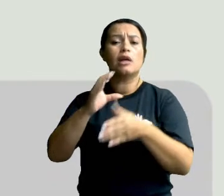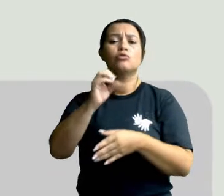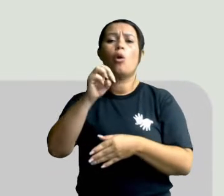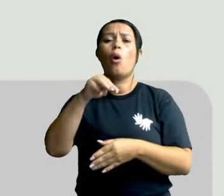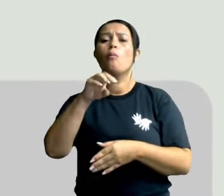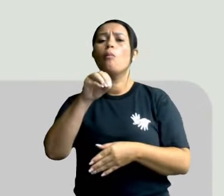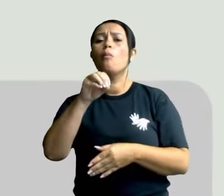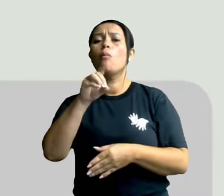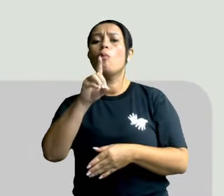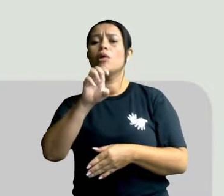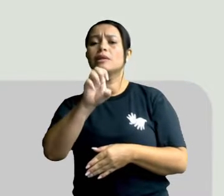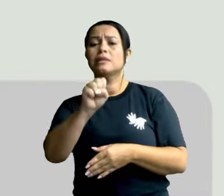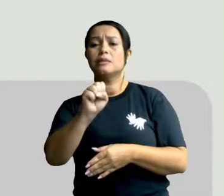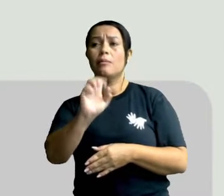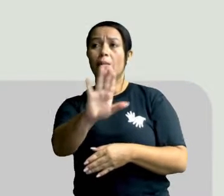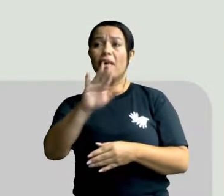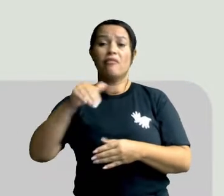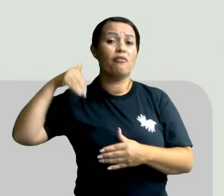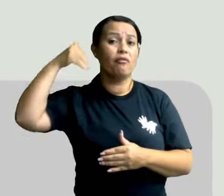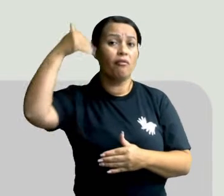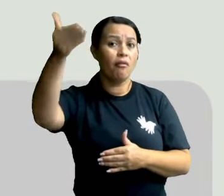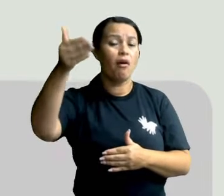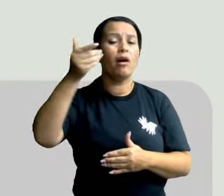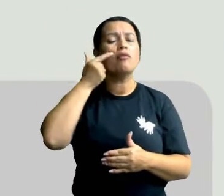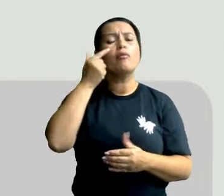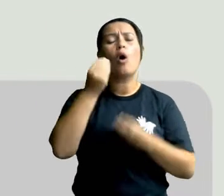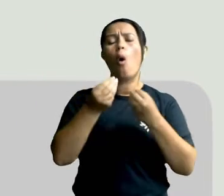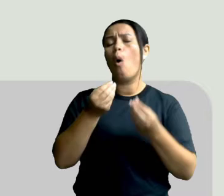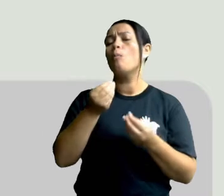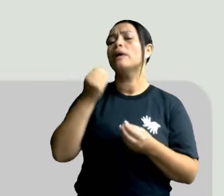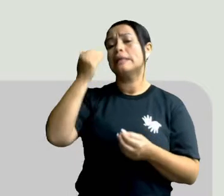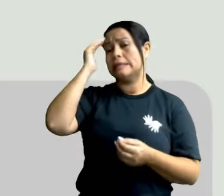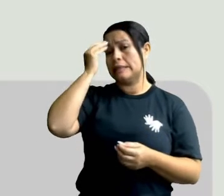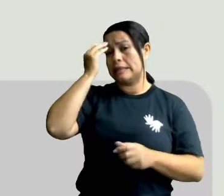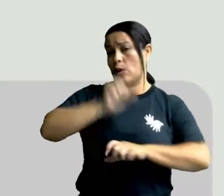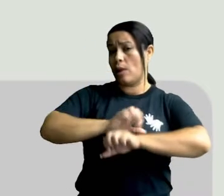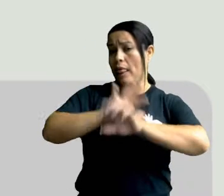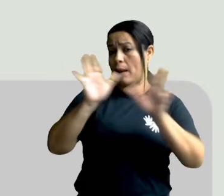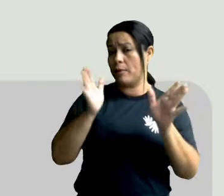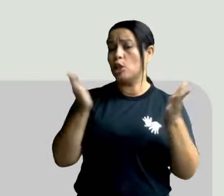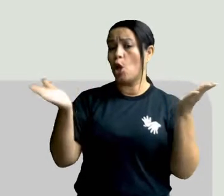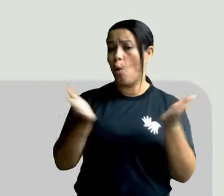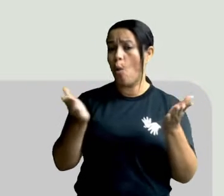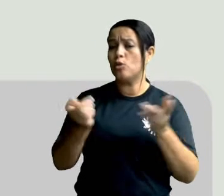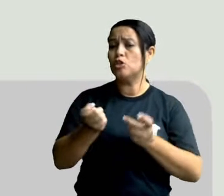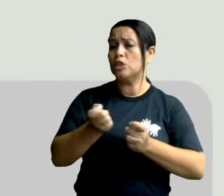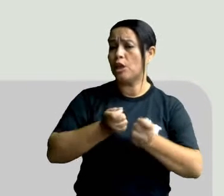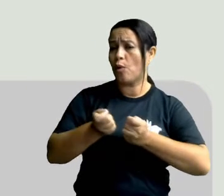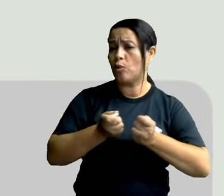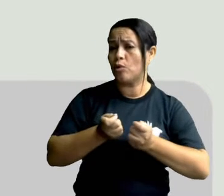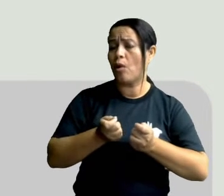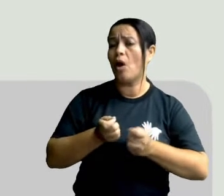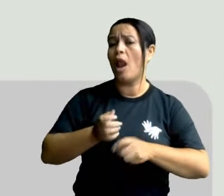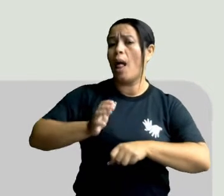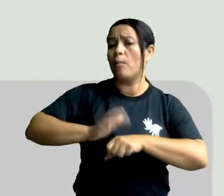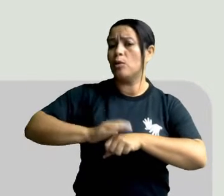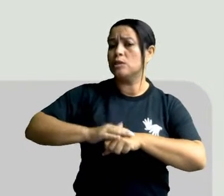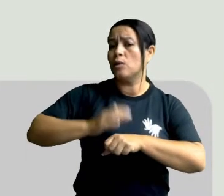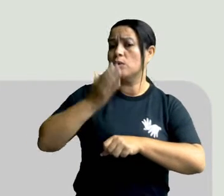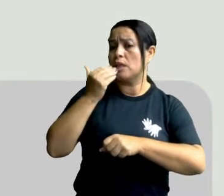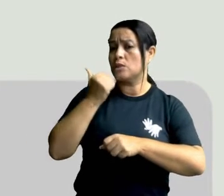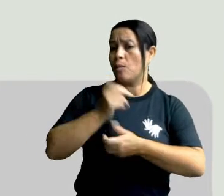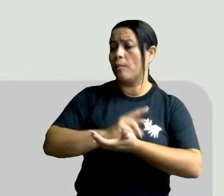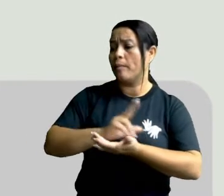commodities para o mercado externo. Então, o que é que ele está dizendo aí? Primeiro, a gente tem que entender que hoje quem controla a produção